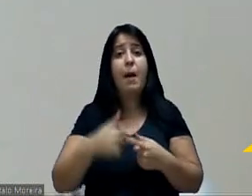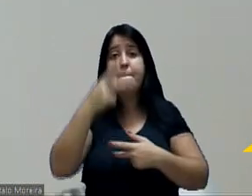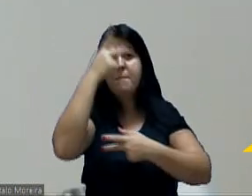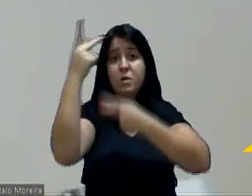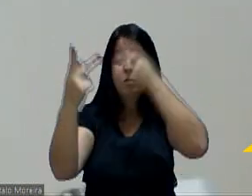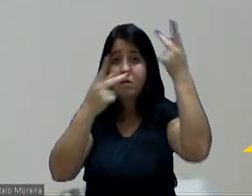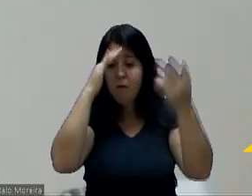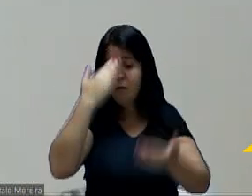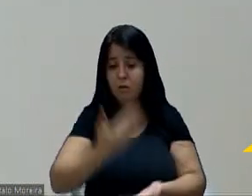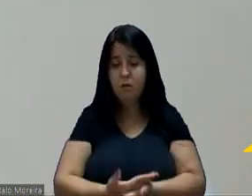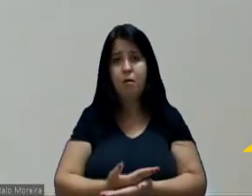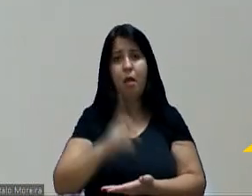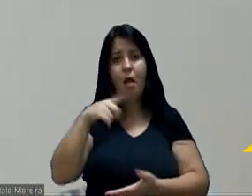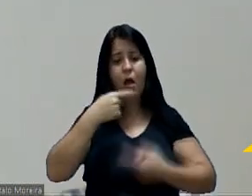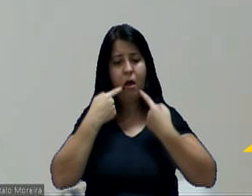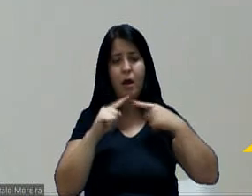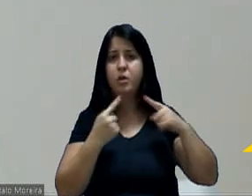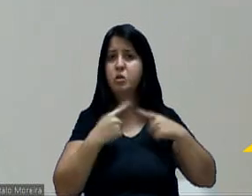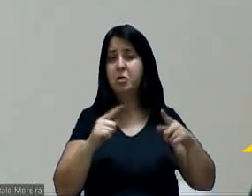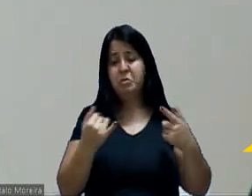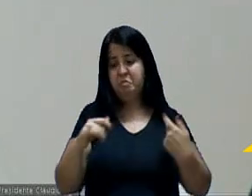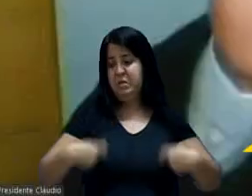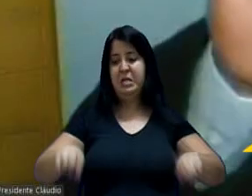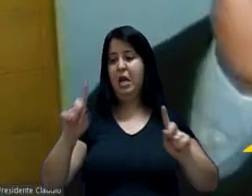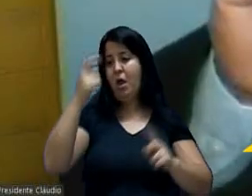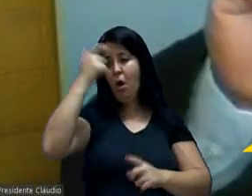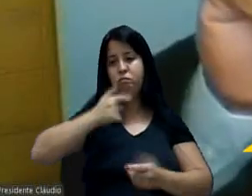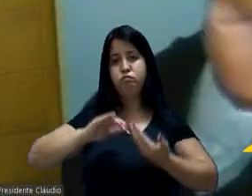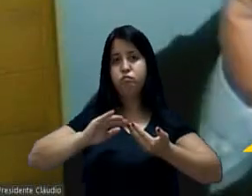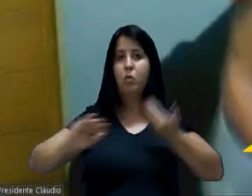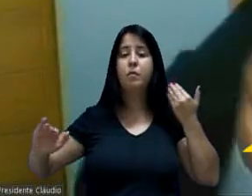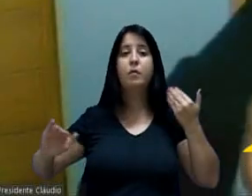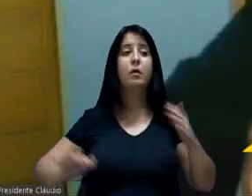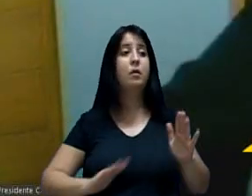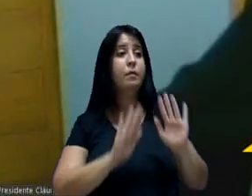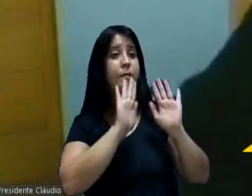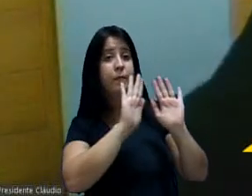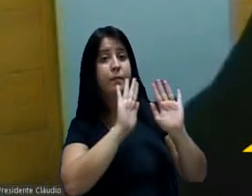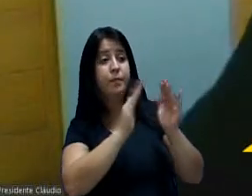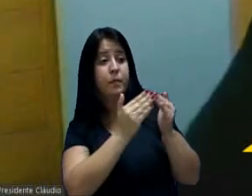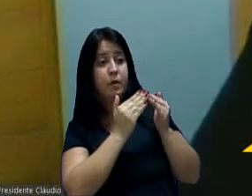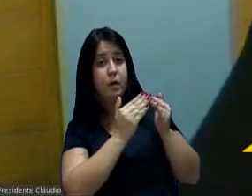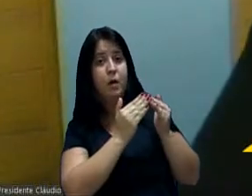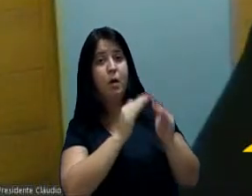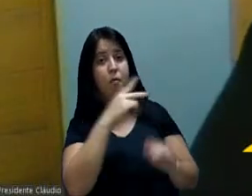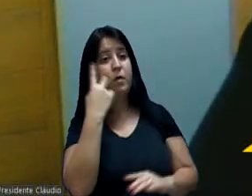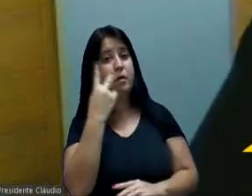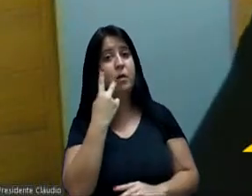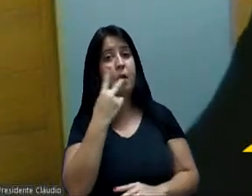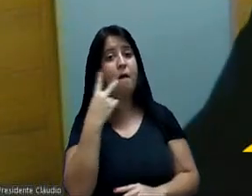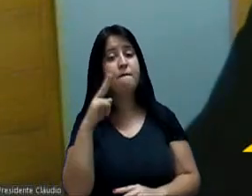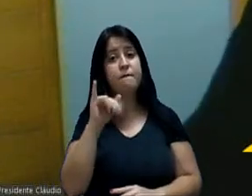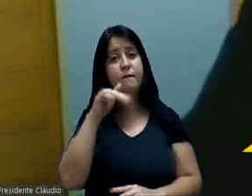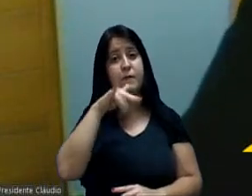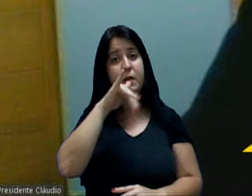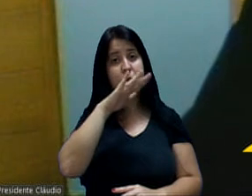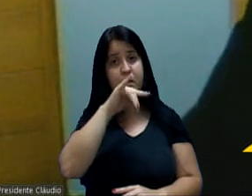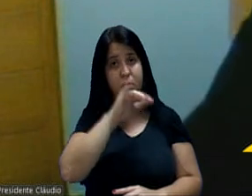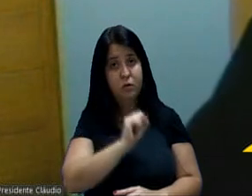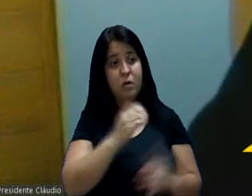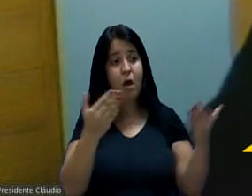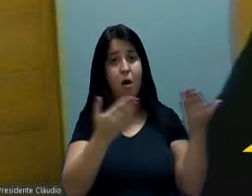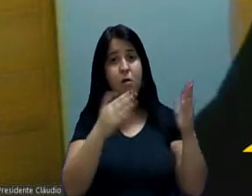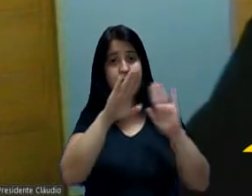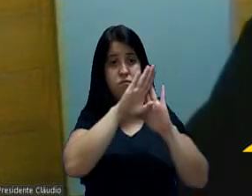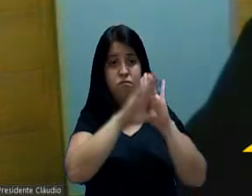eu não merecer mais voto, então eu deixo de ser eleito. Agora. Senhor vereador, um minutinho só. Vereador Vinícius Aite, questão de ordem.